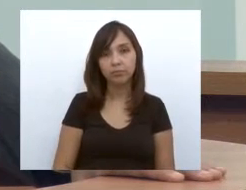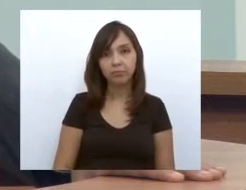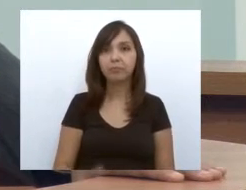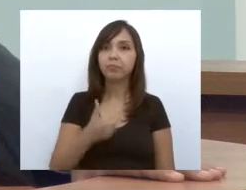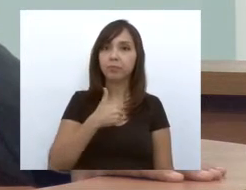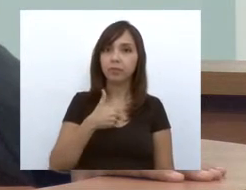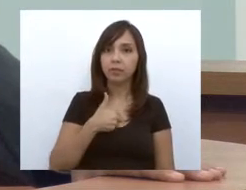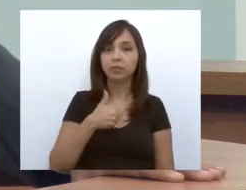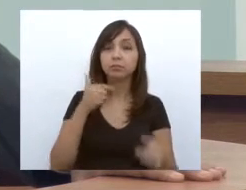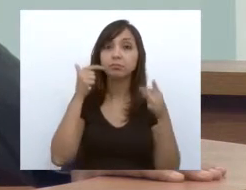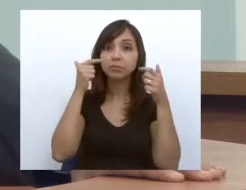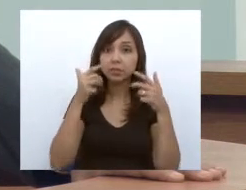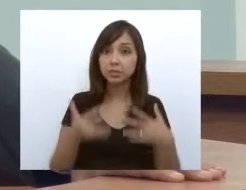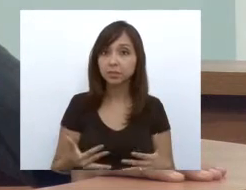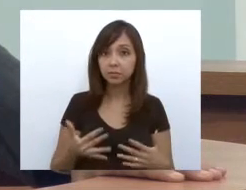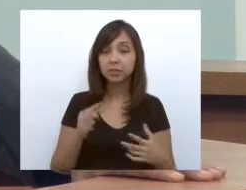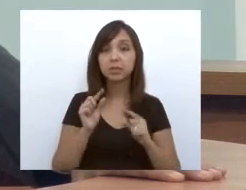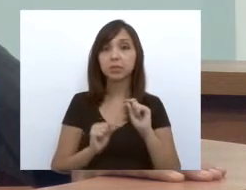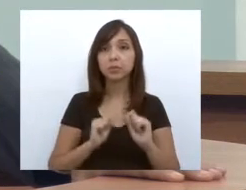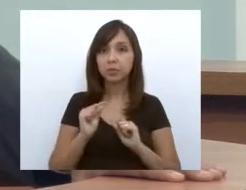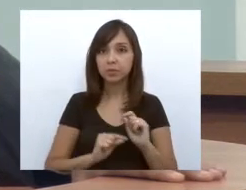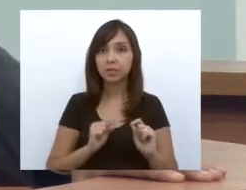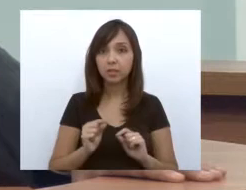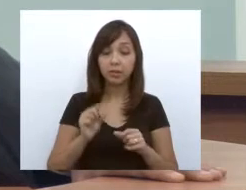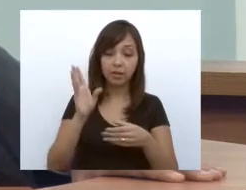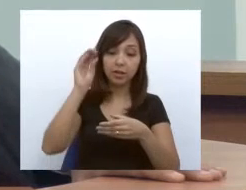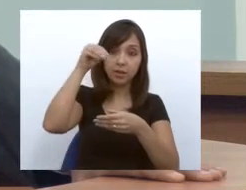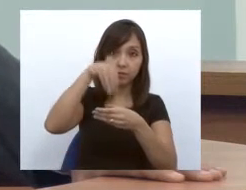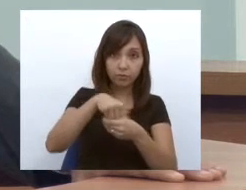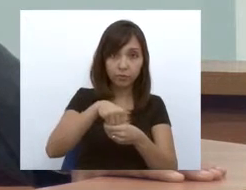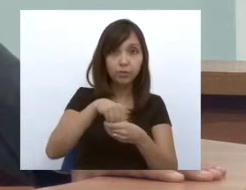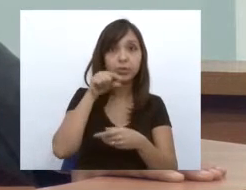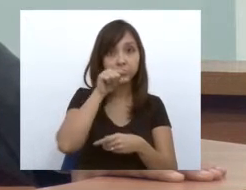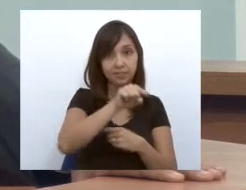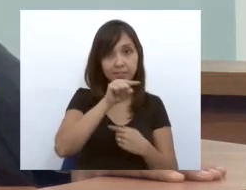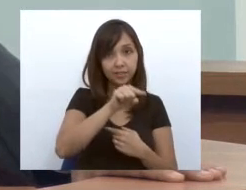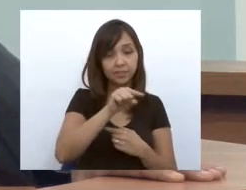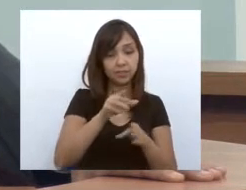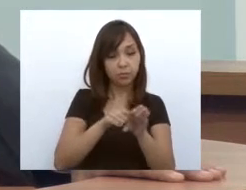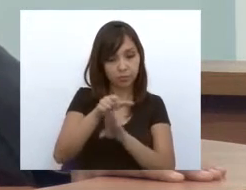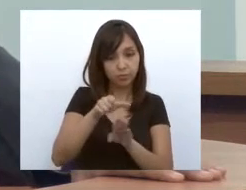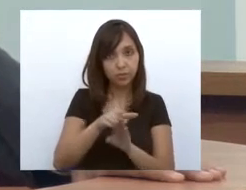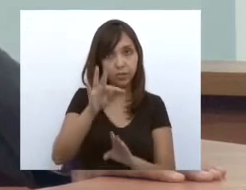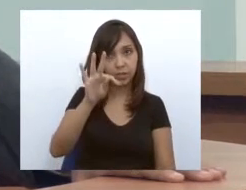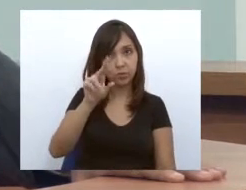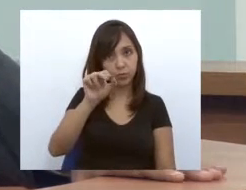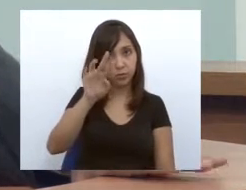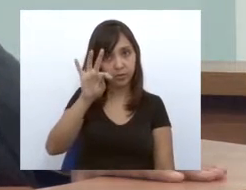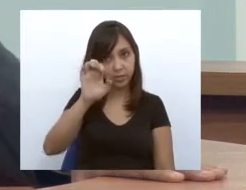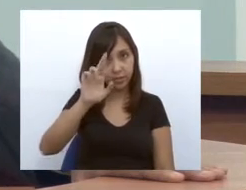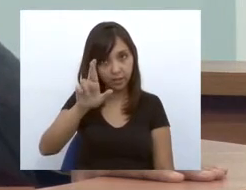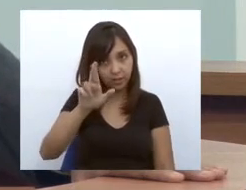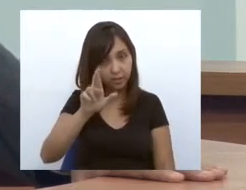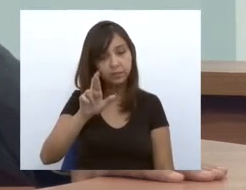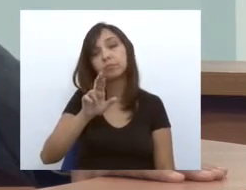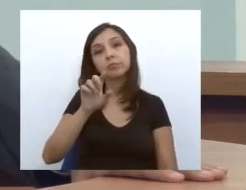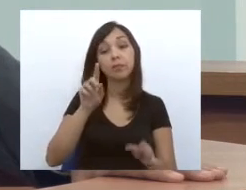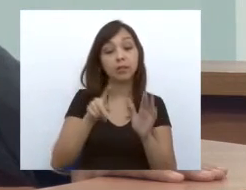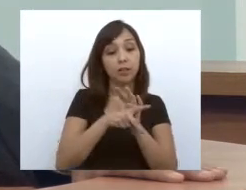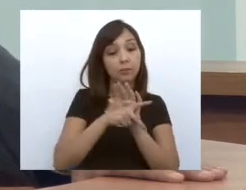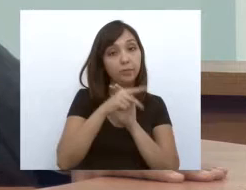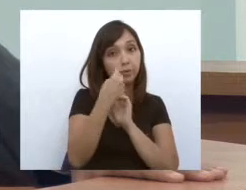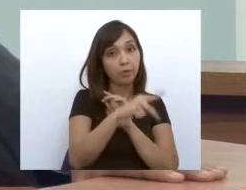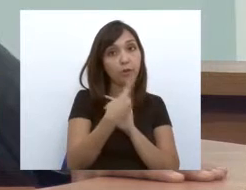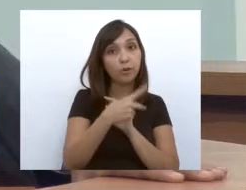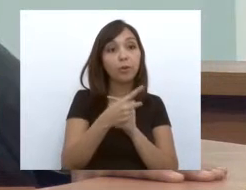Eu me referi que a eleição, e continuo afirmando e reafirmando, a